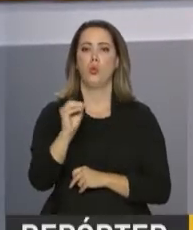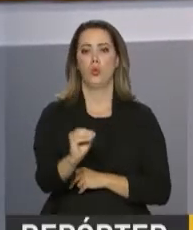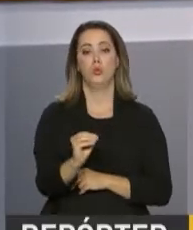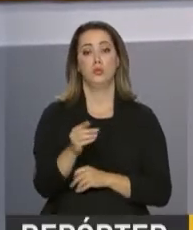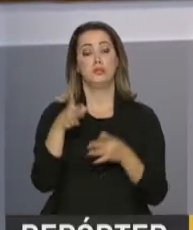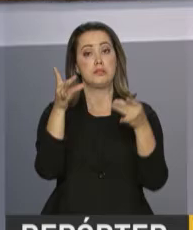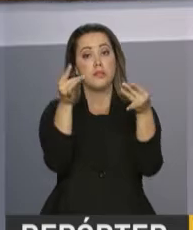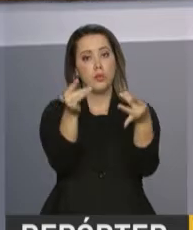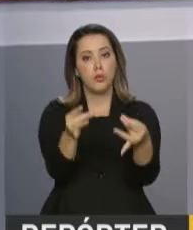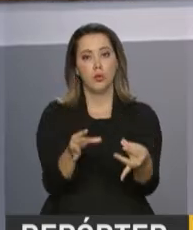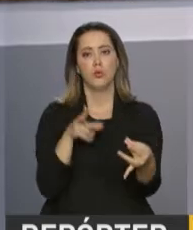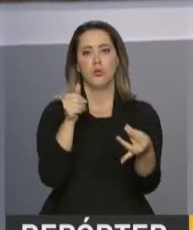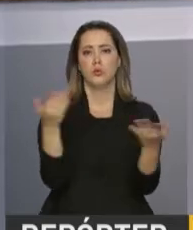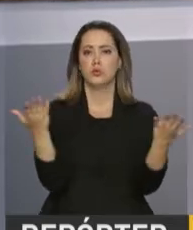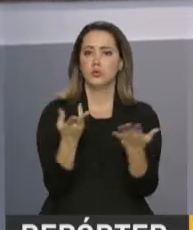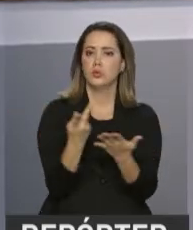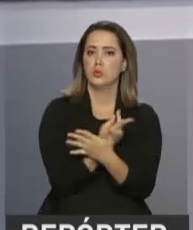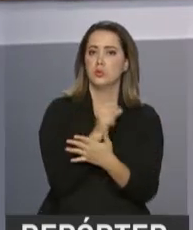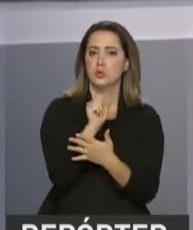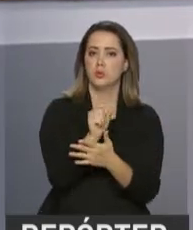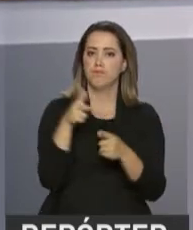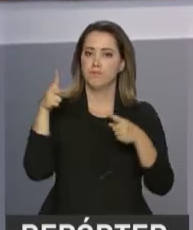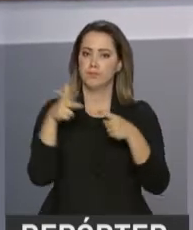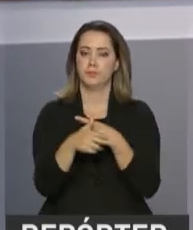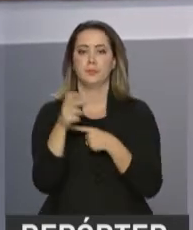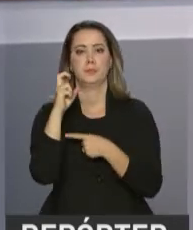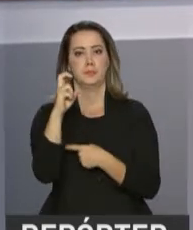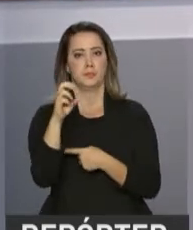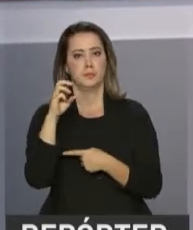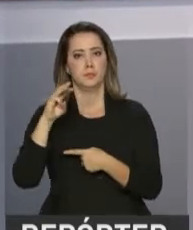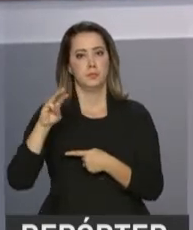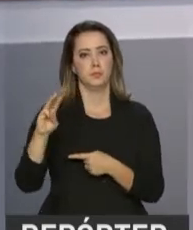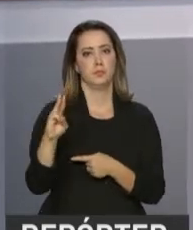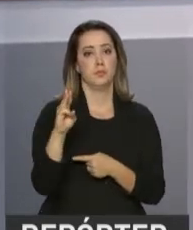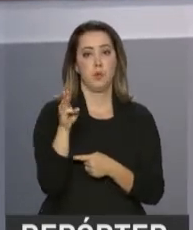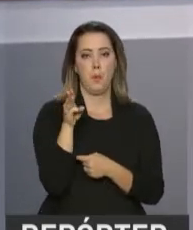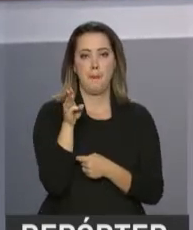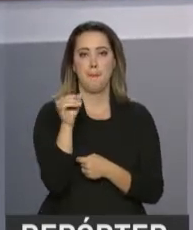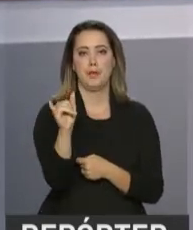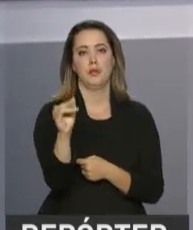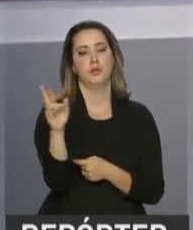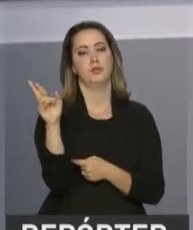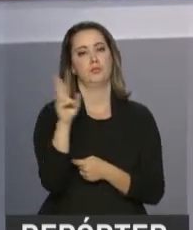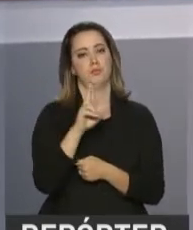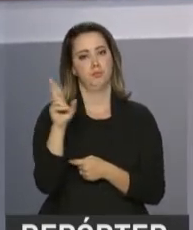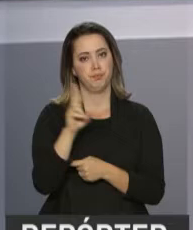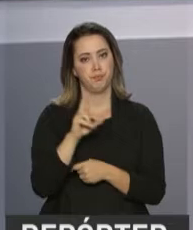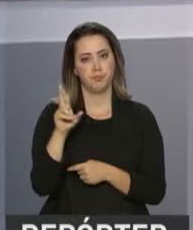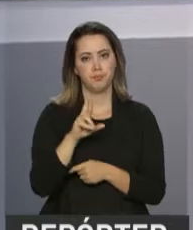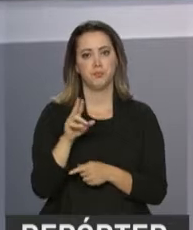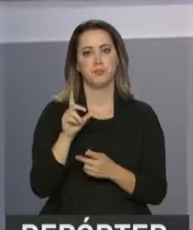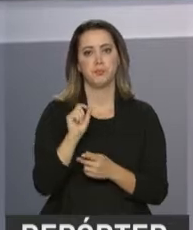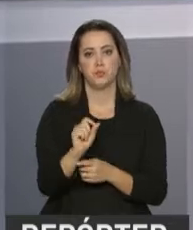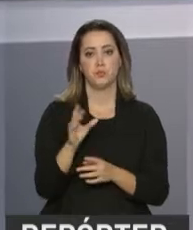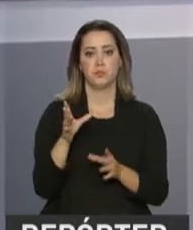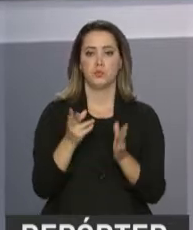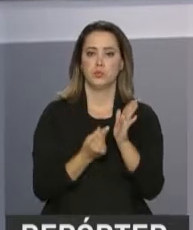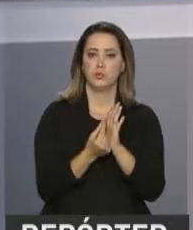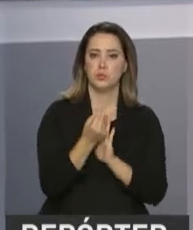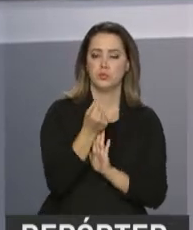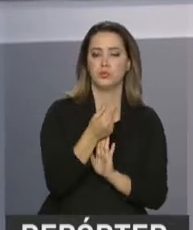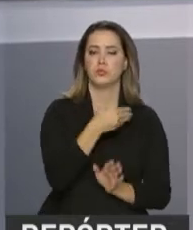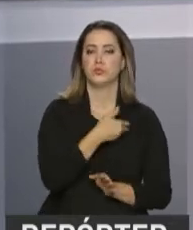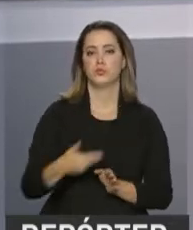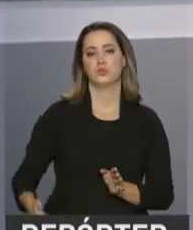Oliveira, detalhou hoje como vai ser feito o contingenciamento de despesas de 5 bilhões e 900 milhões de reais